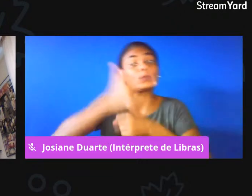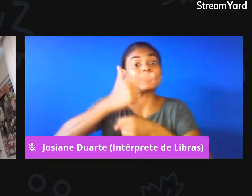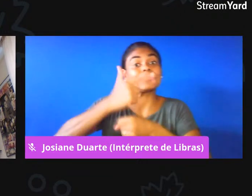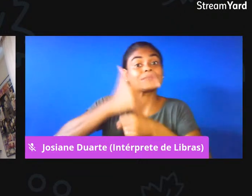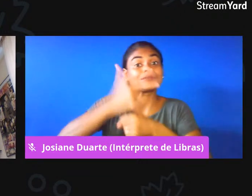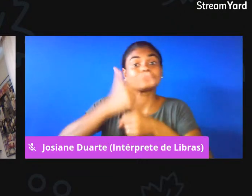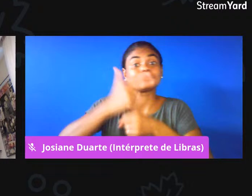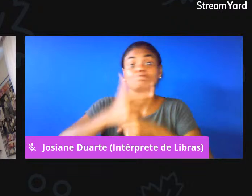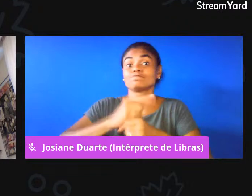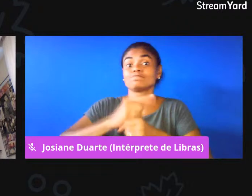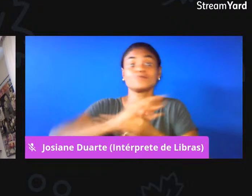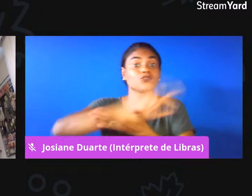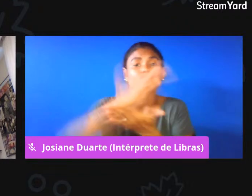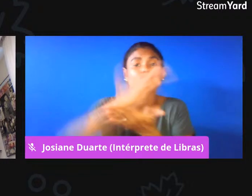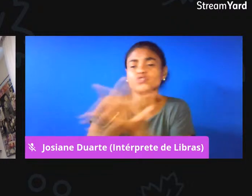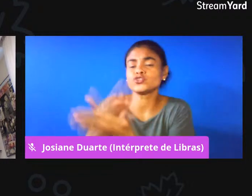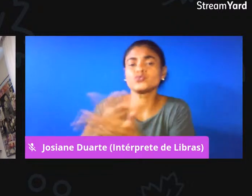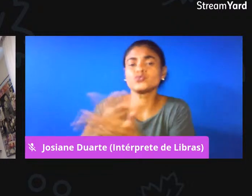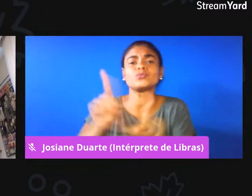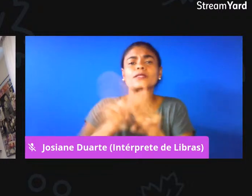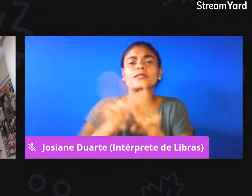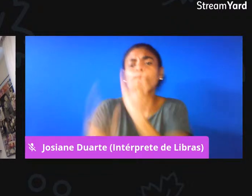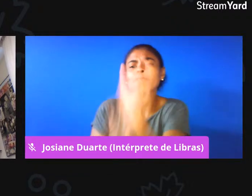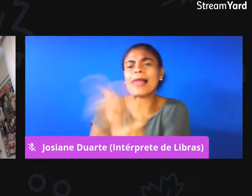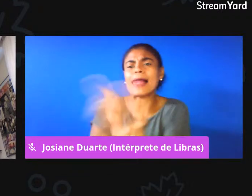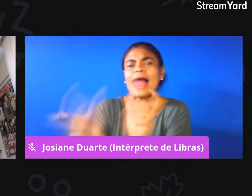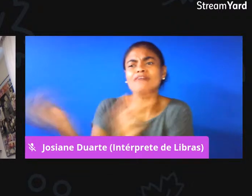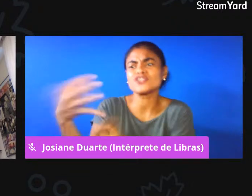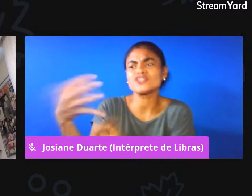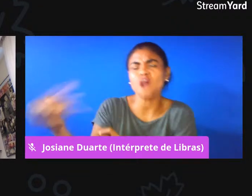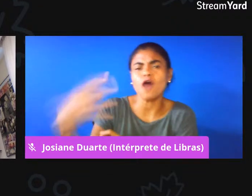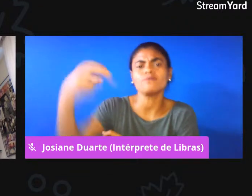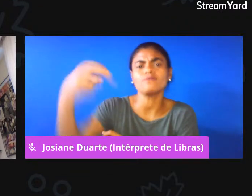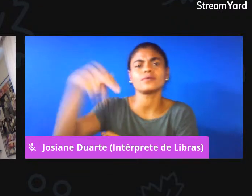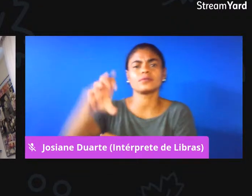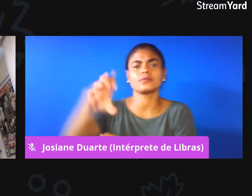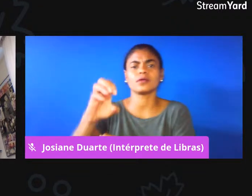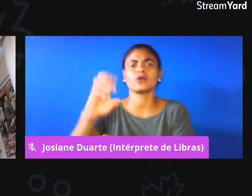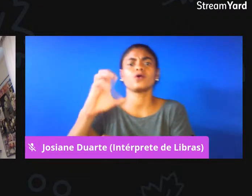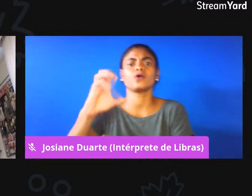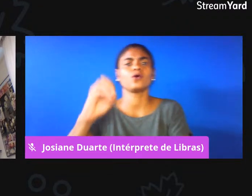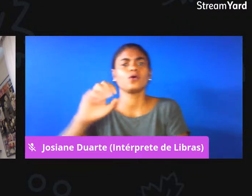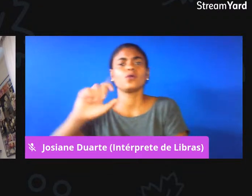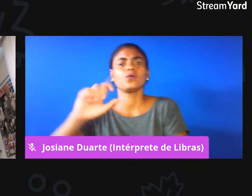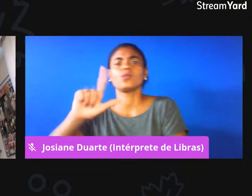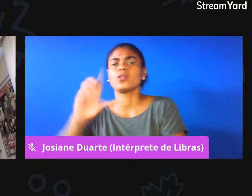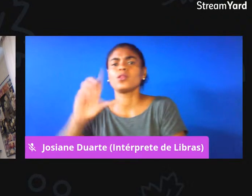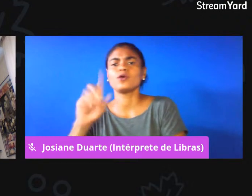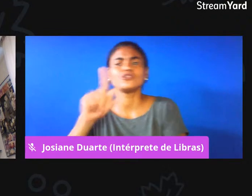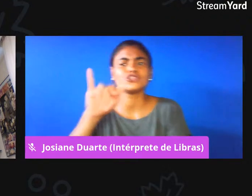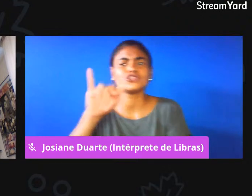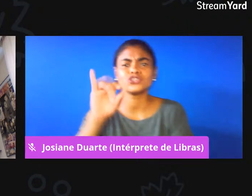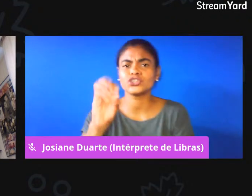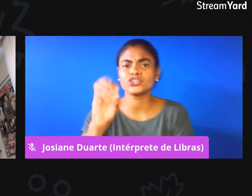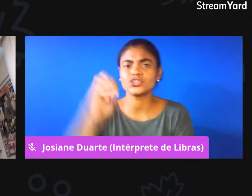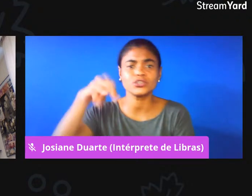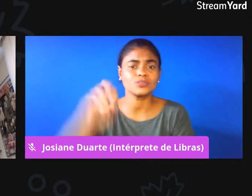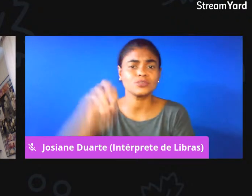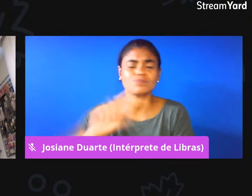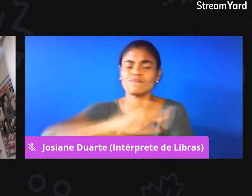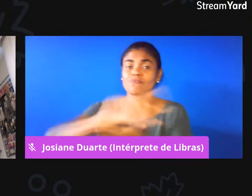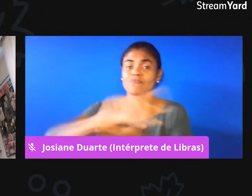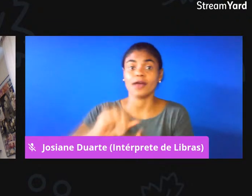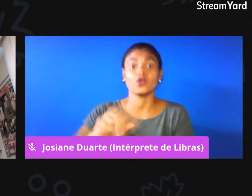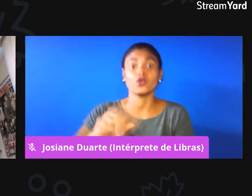os neologismos, os arcaísmos e, naturalmente, as unidades fraseológicas. Para Biedermann, léxico é um